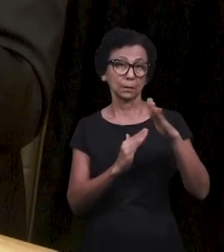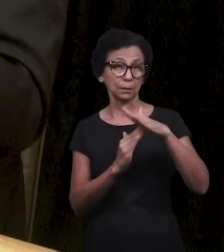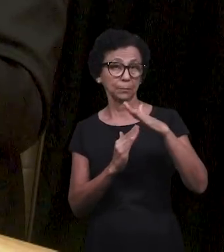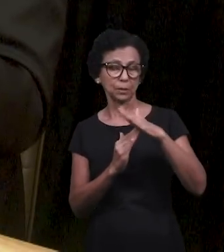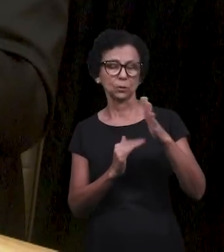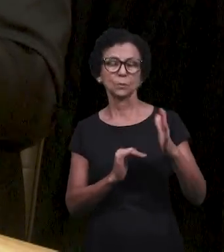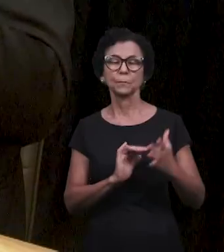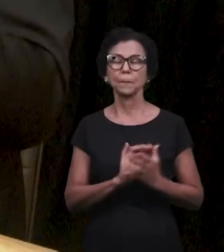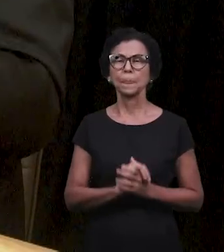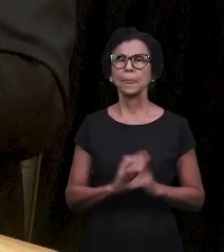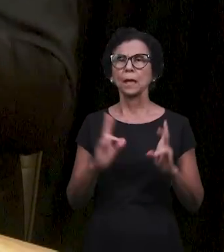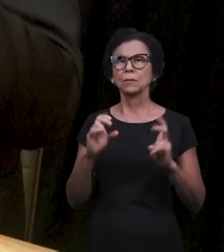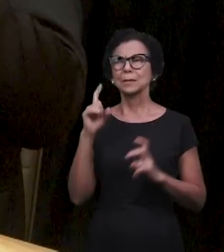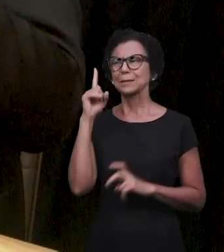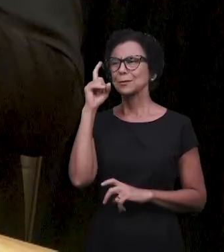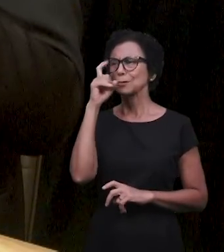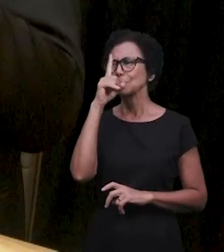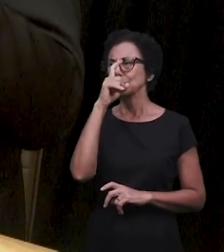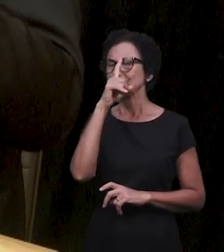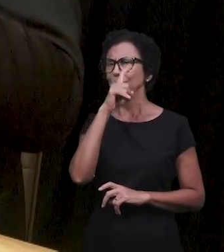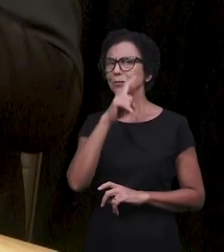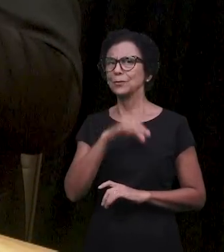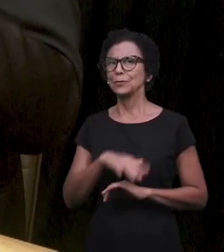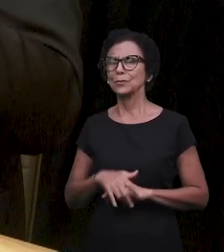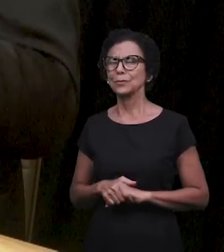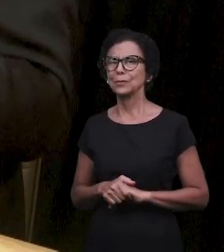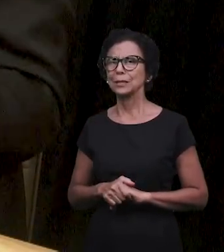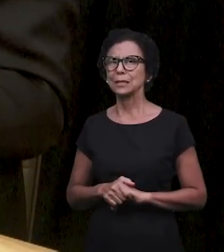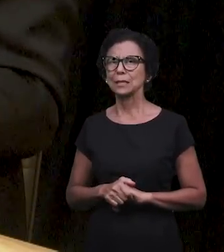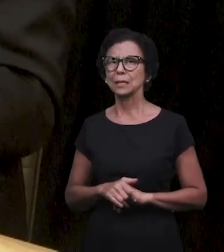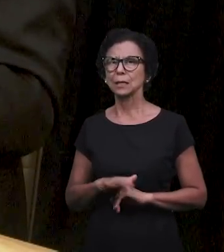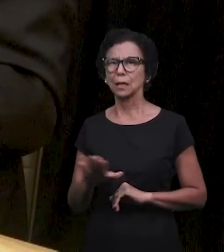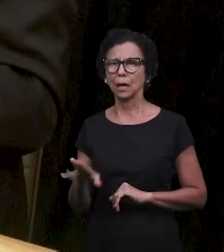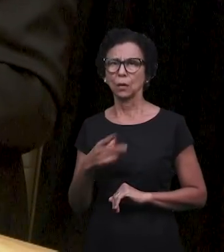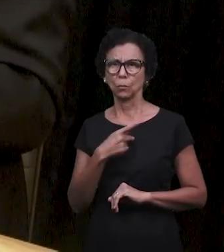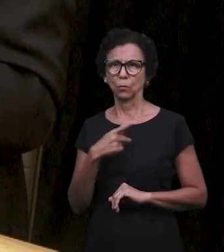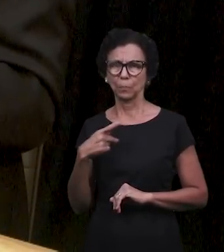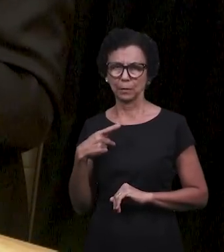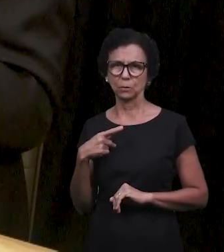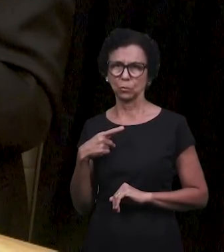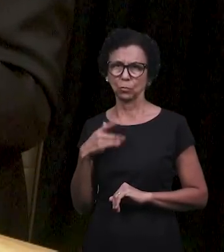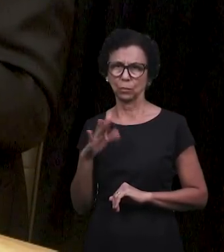mais difíceis iria até o ministério. Então,